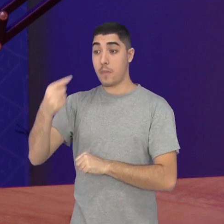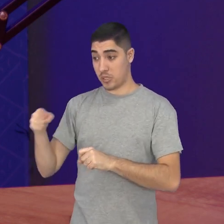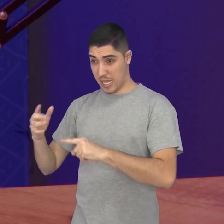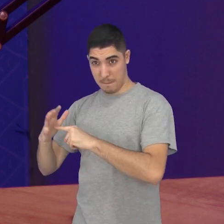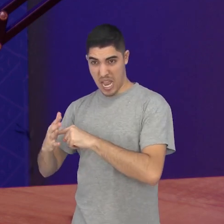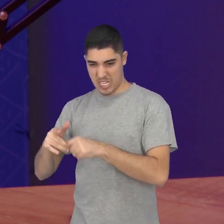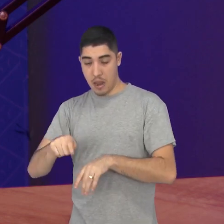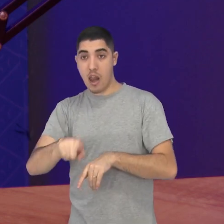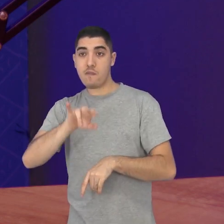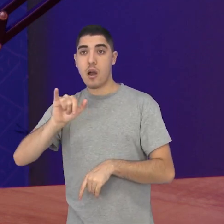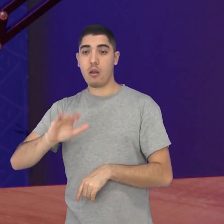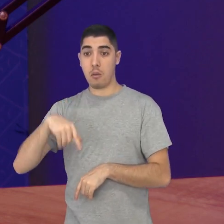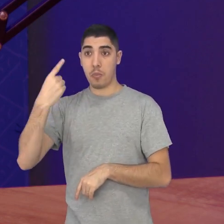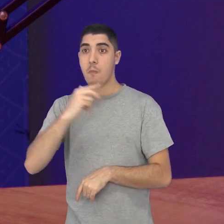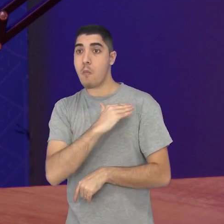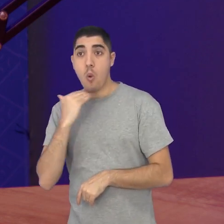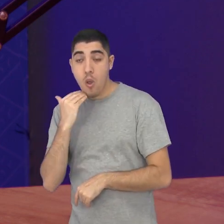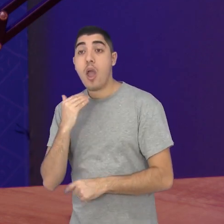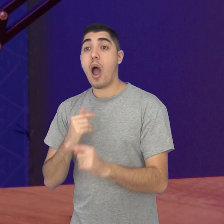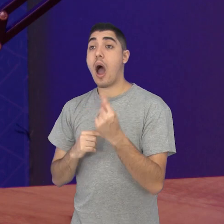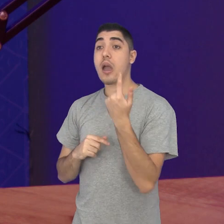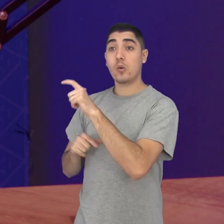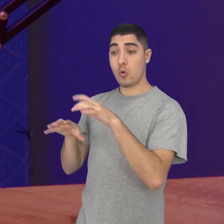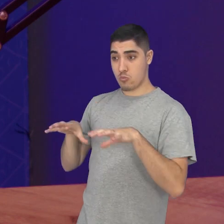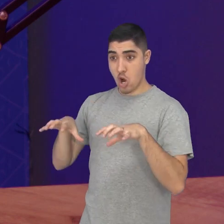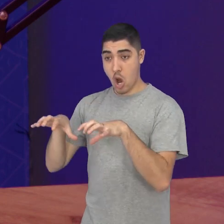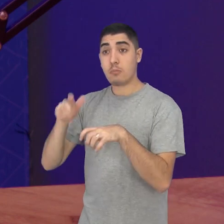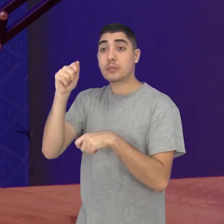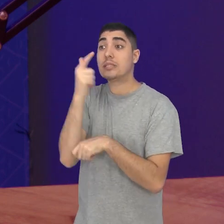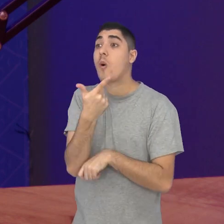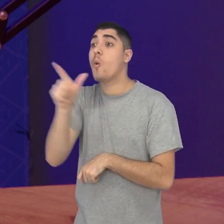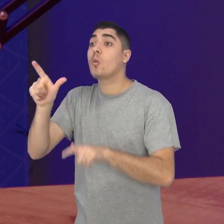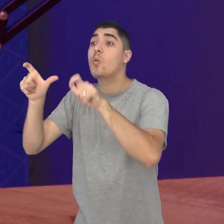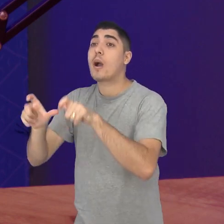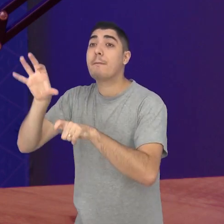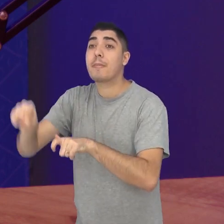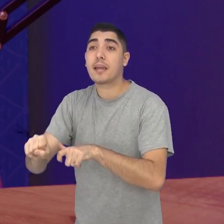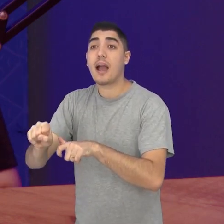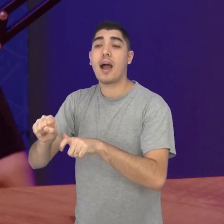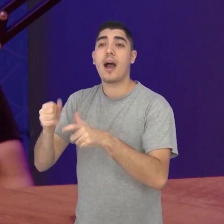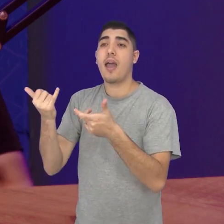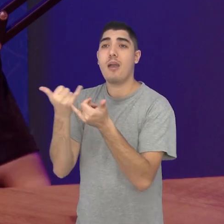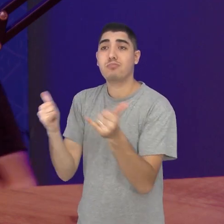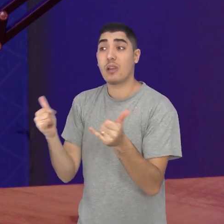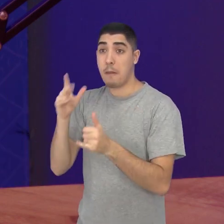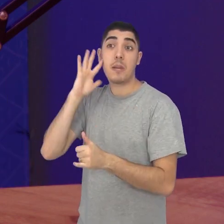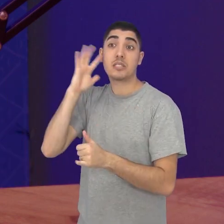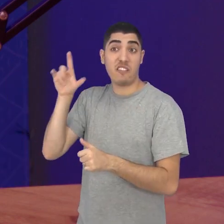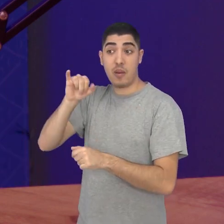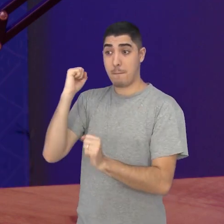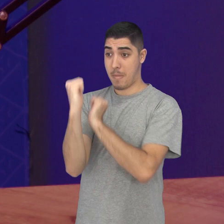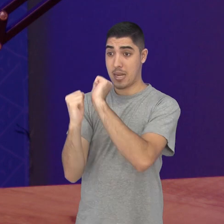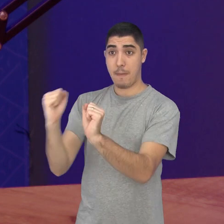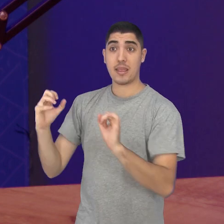morreriam e uma hora ou outra, né, os monstros acabariam tendo que buscar outra forma, né, outra fonte de energia. Eles, sei lá, iam matar toda a espécie